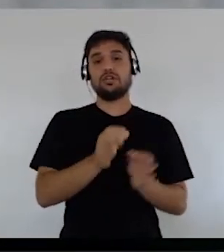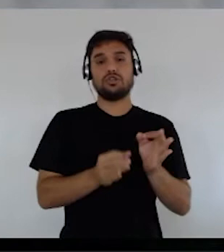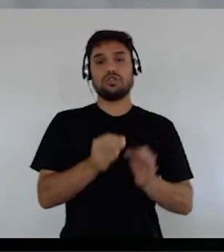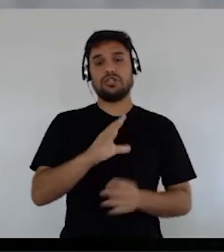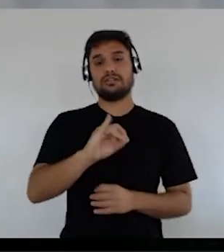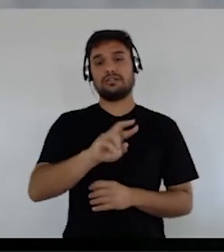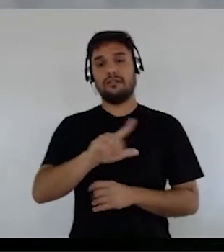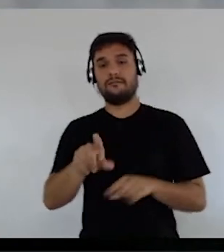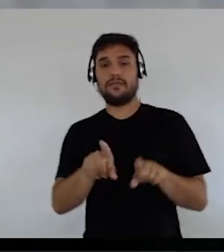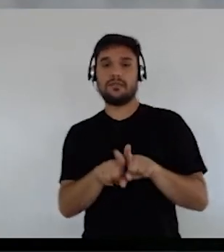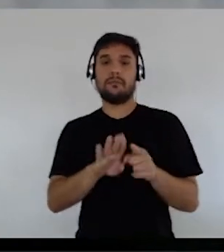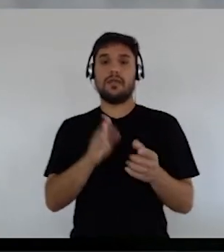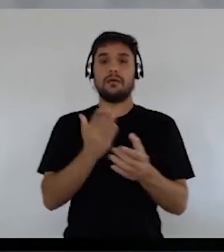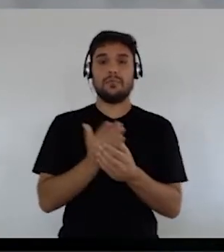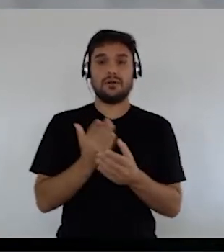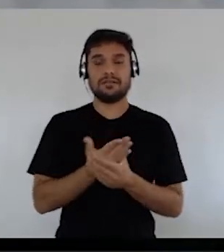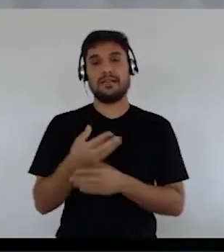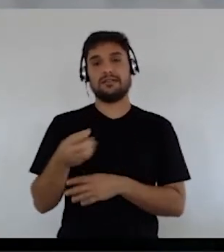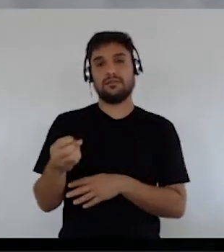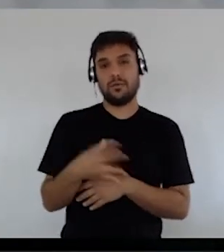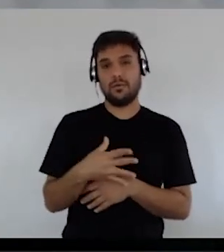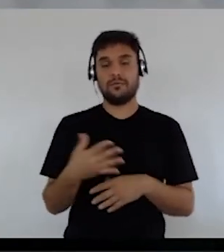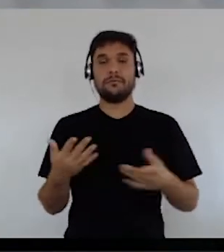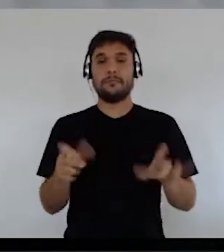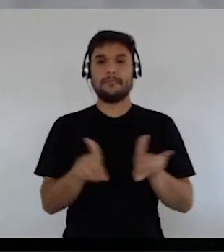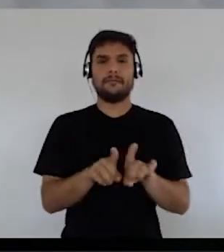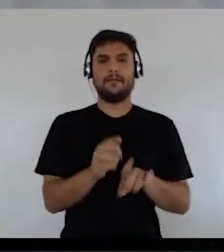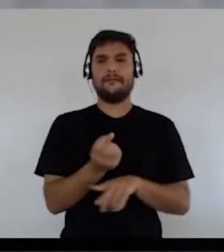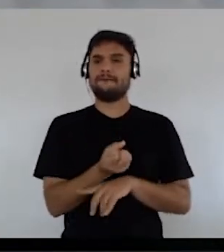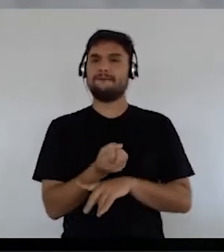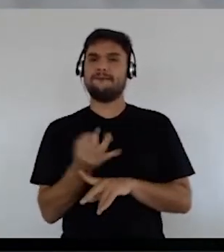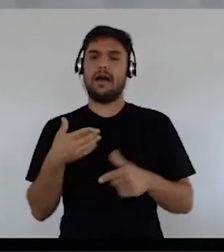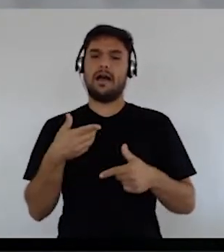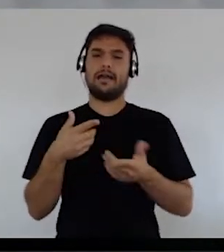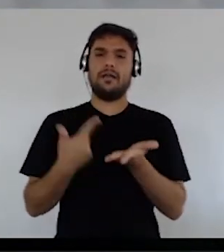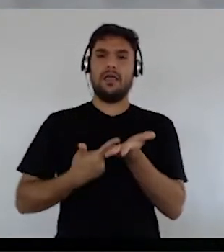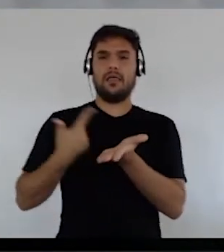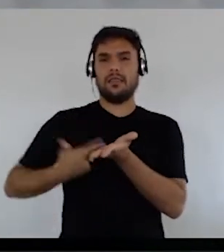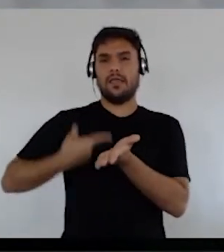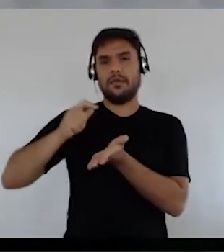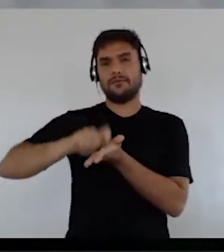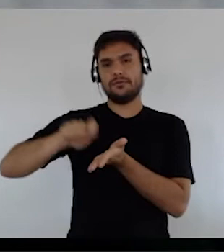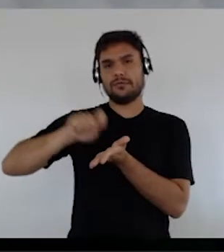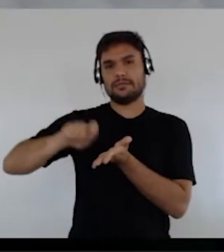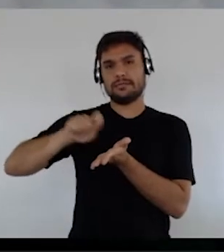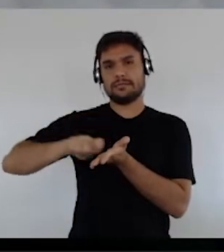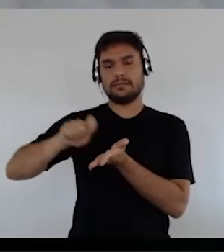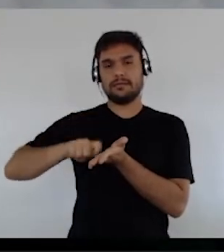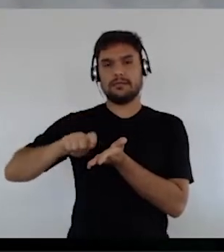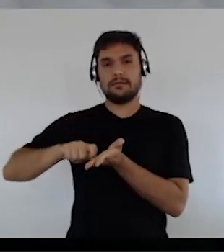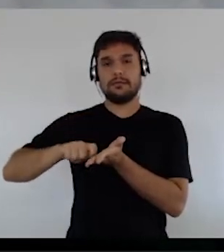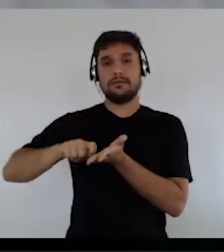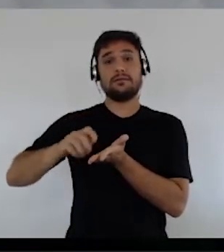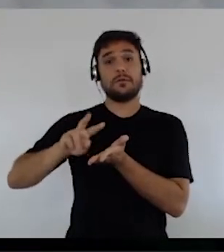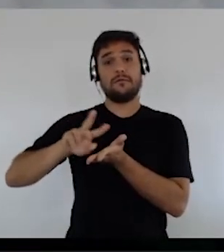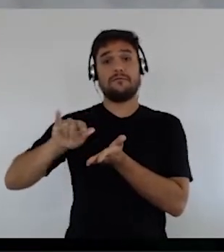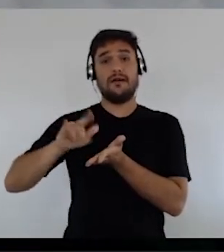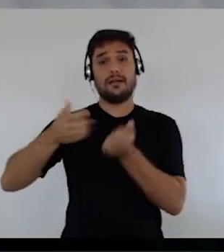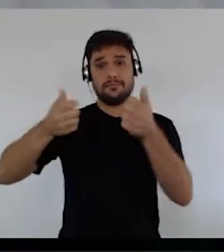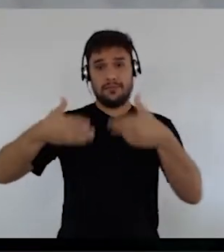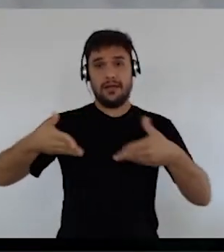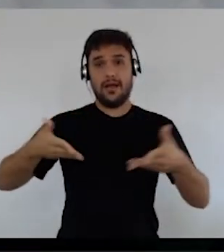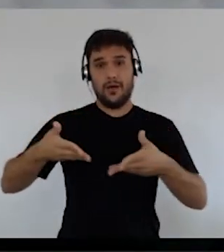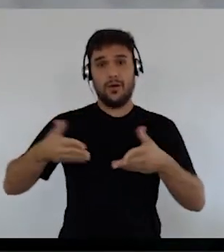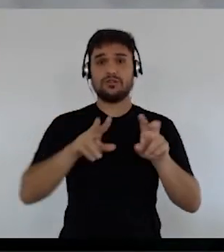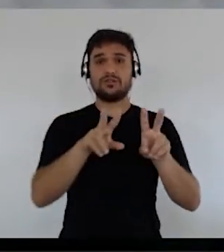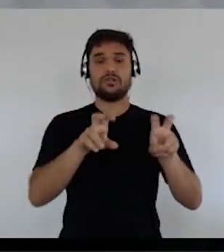e Processo Contemporâneo, e tem várias obras escritas que irá tratar no dia de hoje